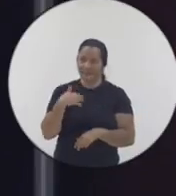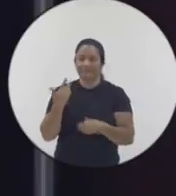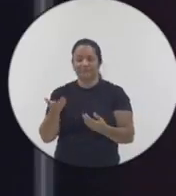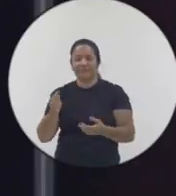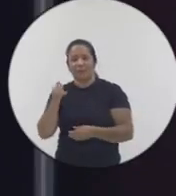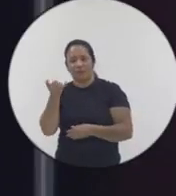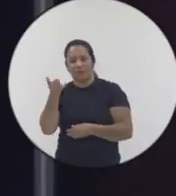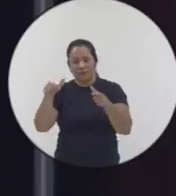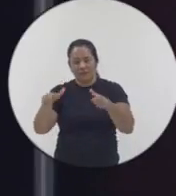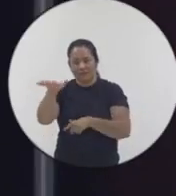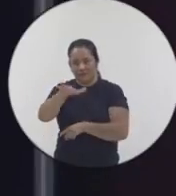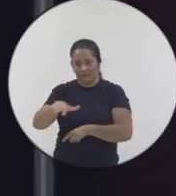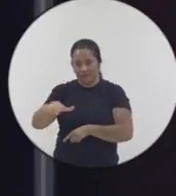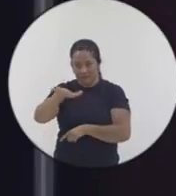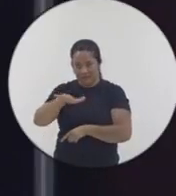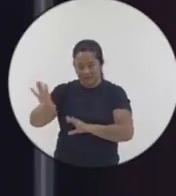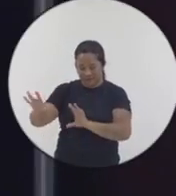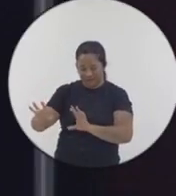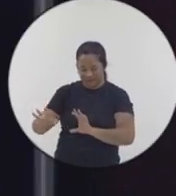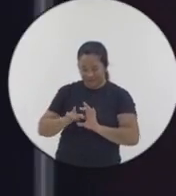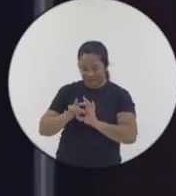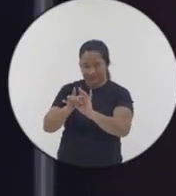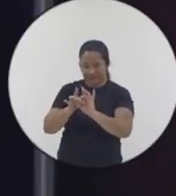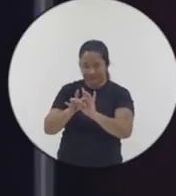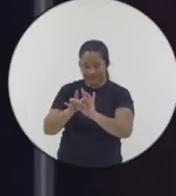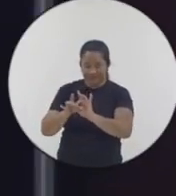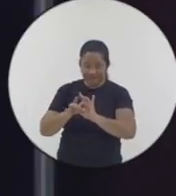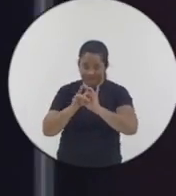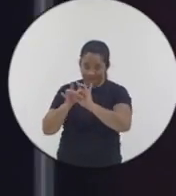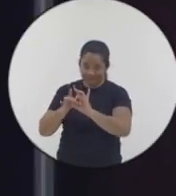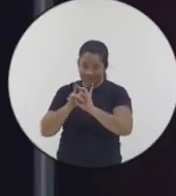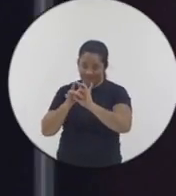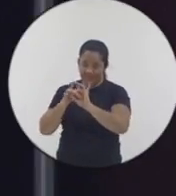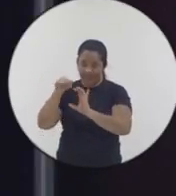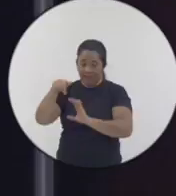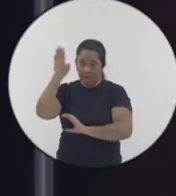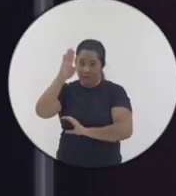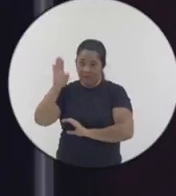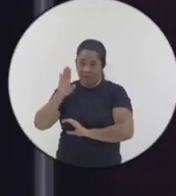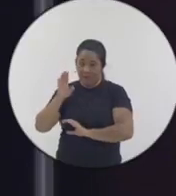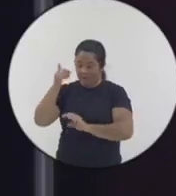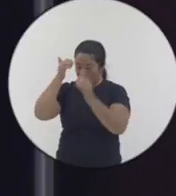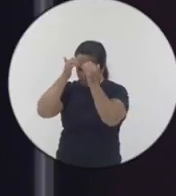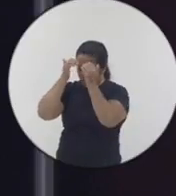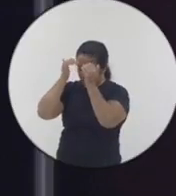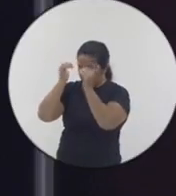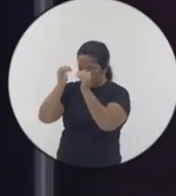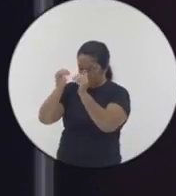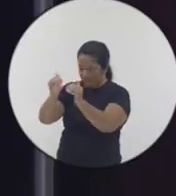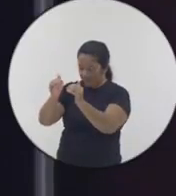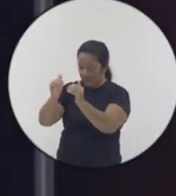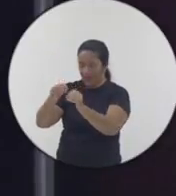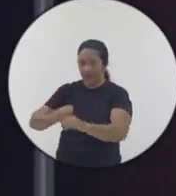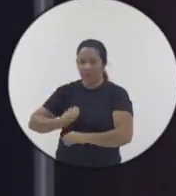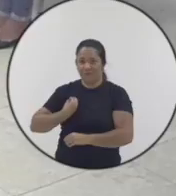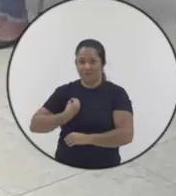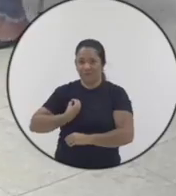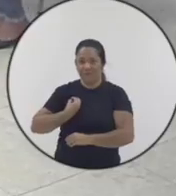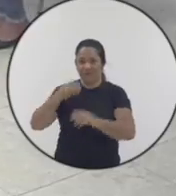esses e correlacionar forças que venham minimizar a transfobia no Brasil, que a gente tenha um país digno, respeitoso para vivermos em paz. Obrigada.